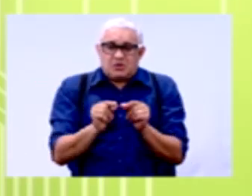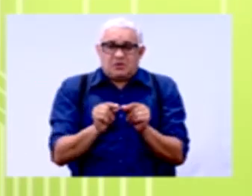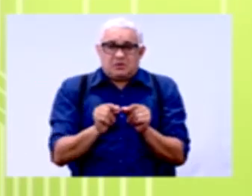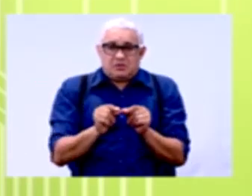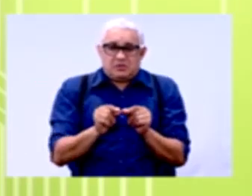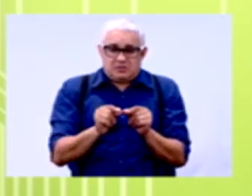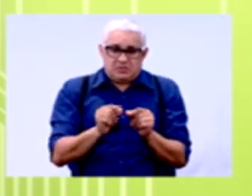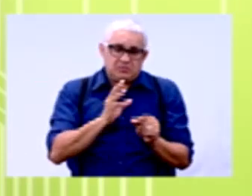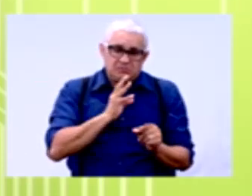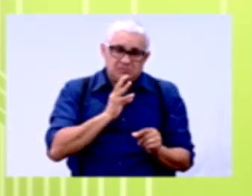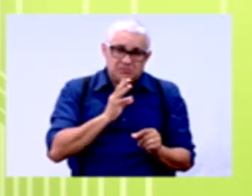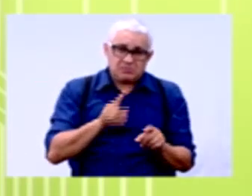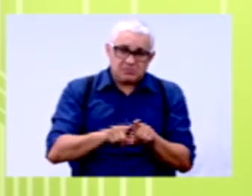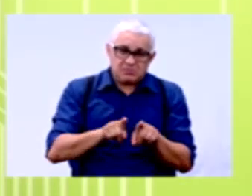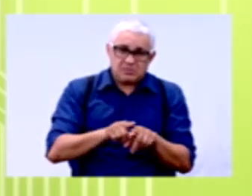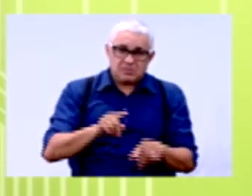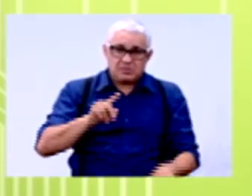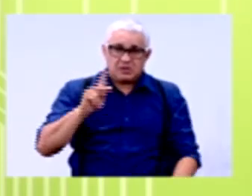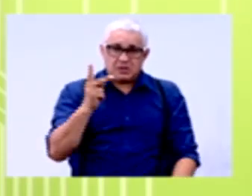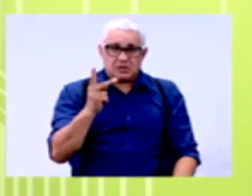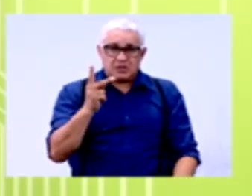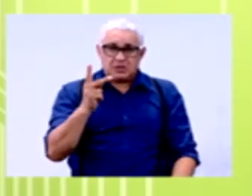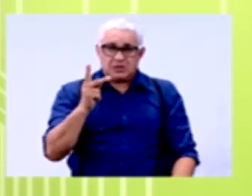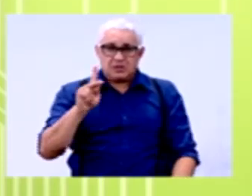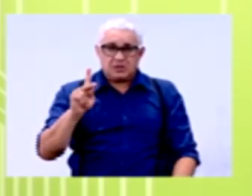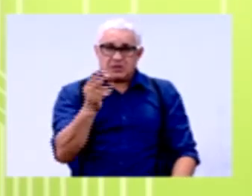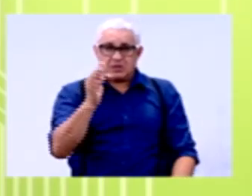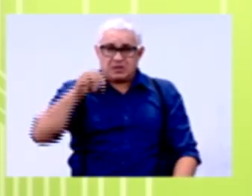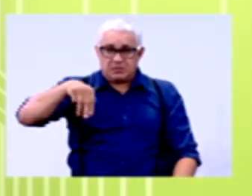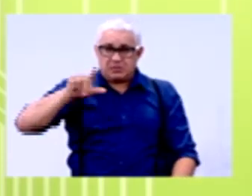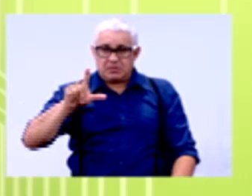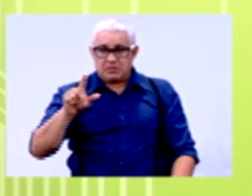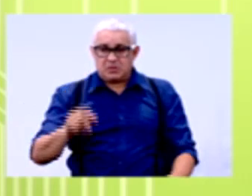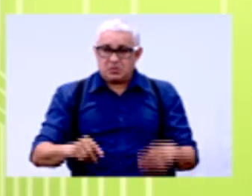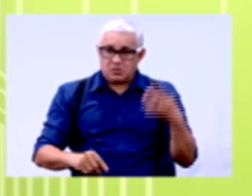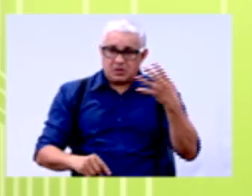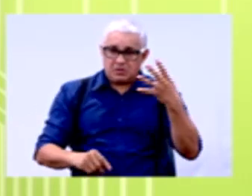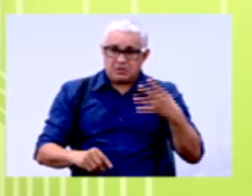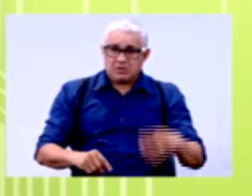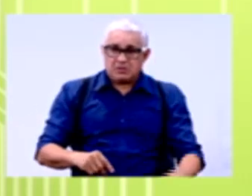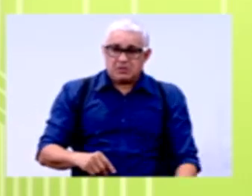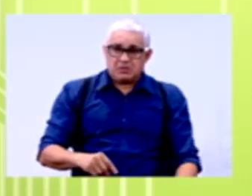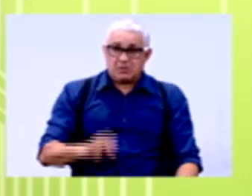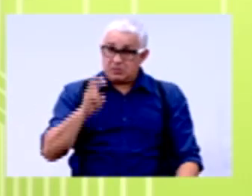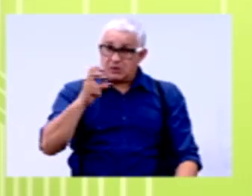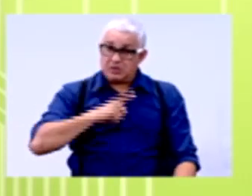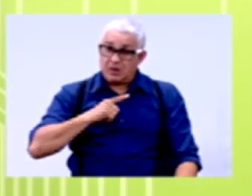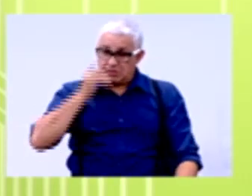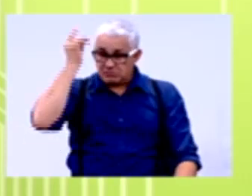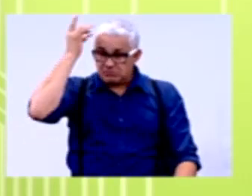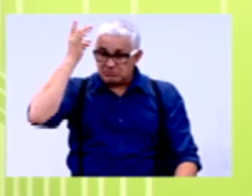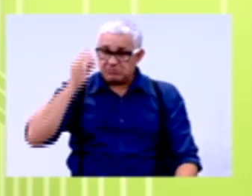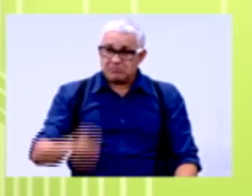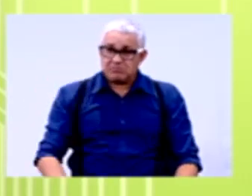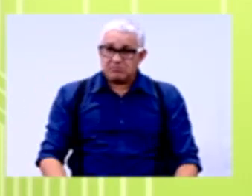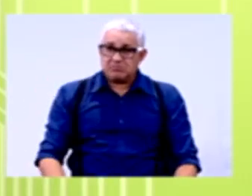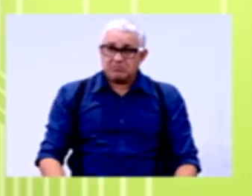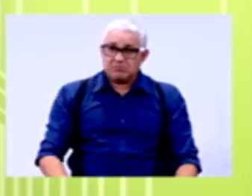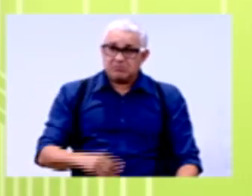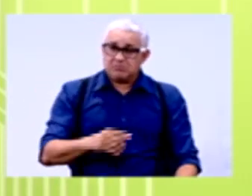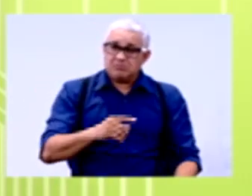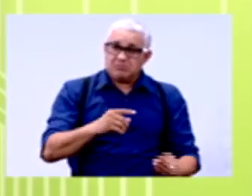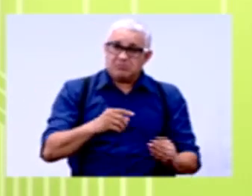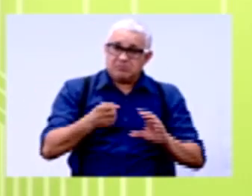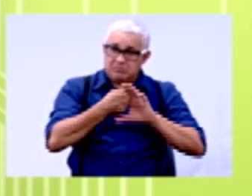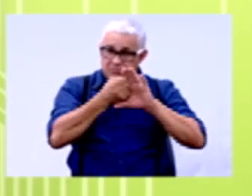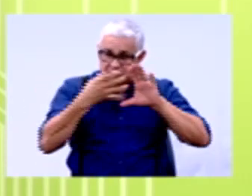possam conhecer, talvez, sobre HTML4, né? Mas ele tem essa facilidade, tem essa singularidade, né?